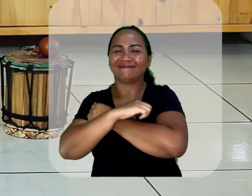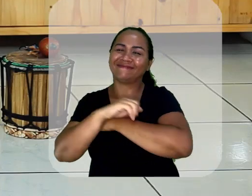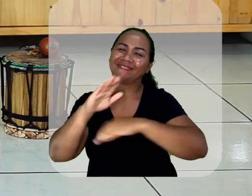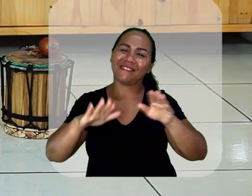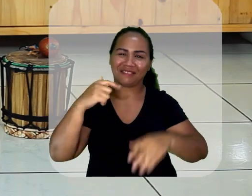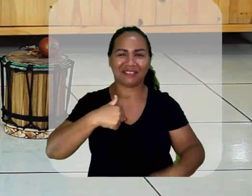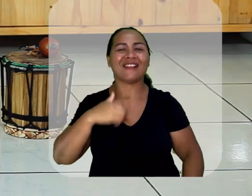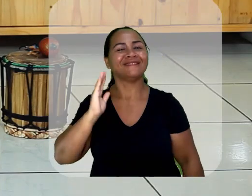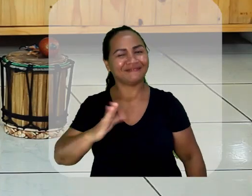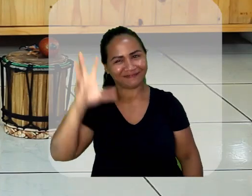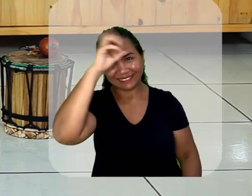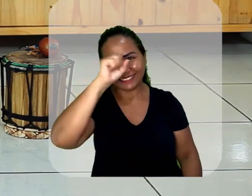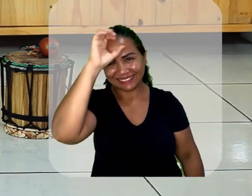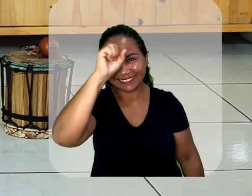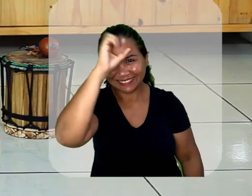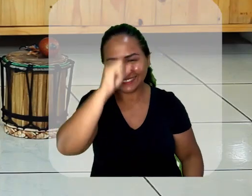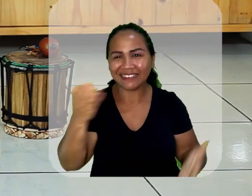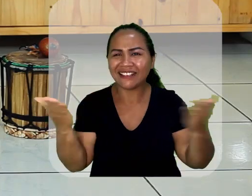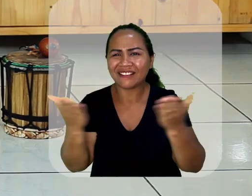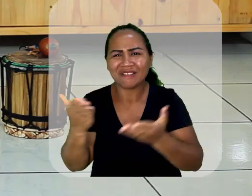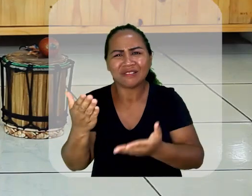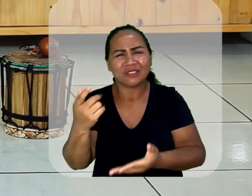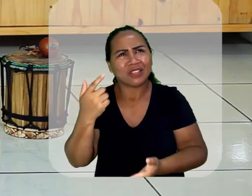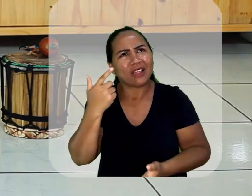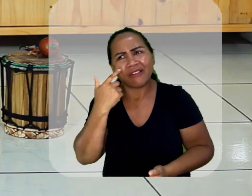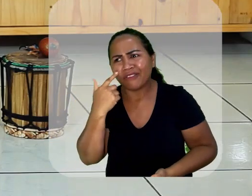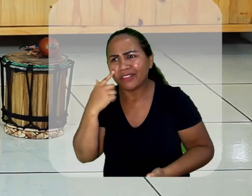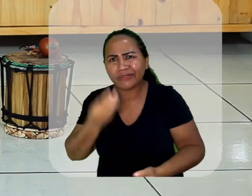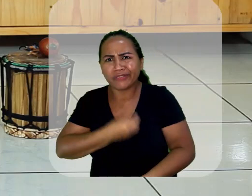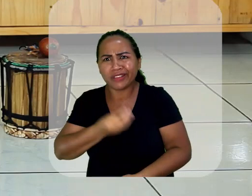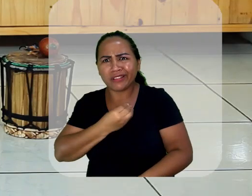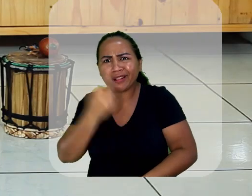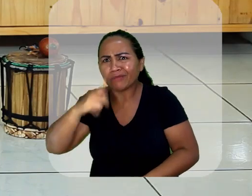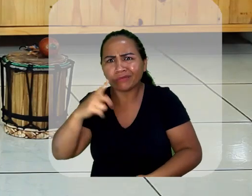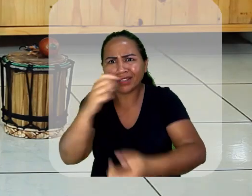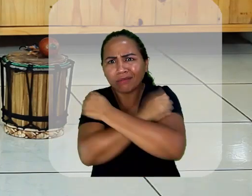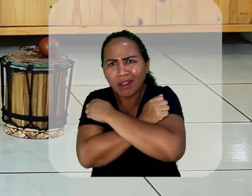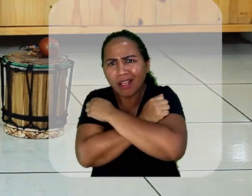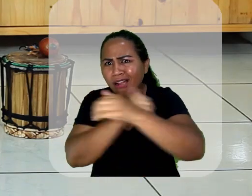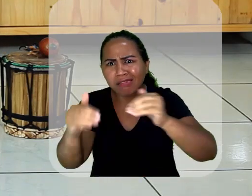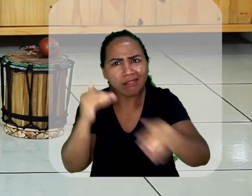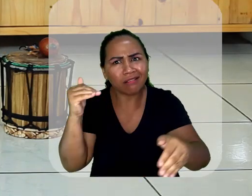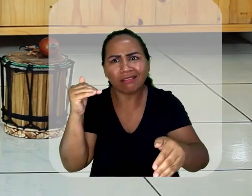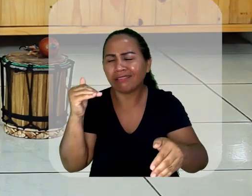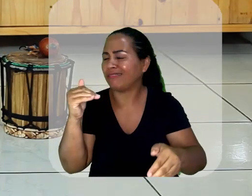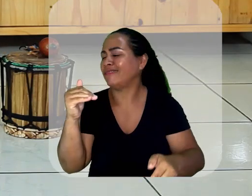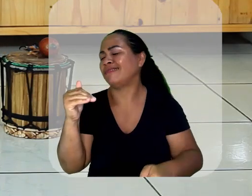Talvez eu tenha aprendido, porque hoje eu não vejo sentido a vida sem